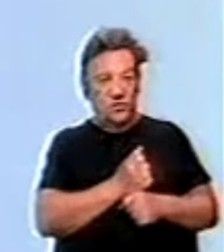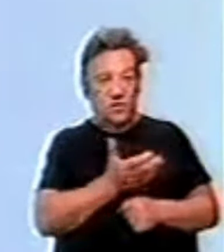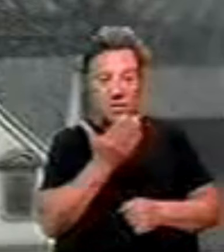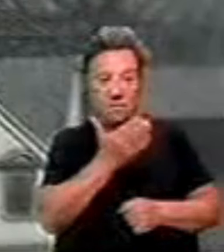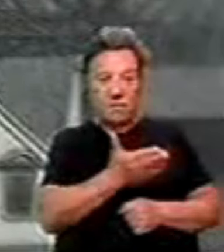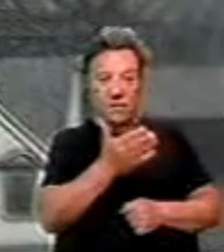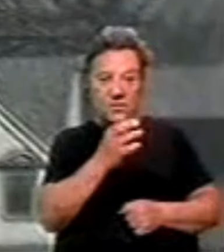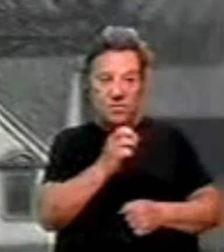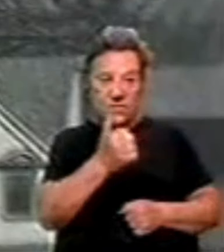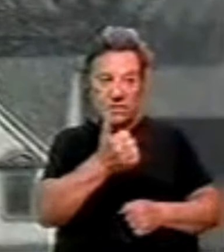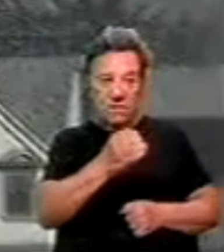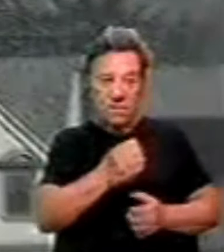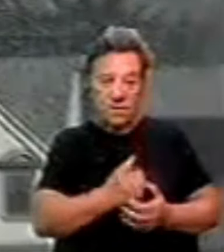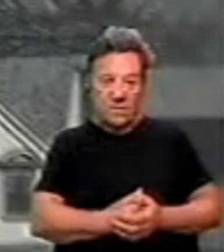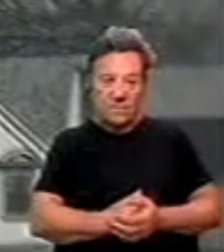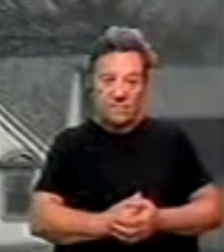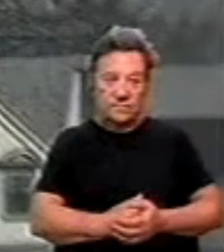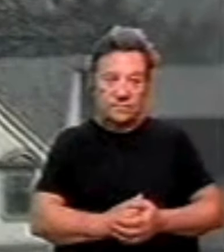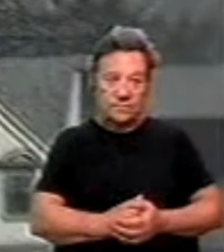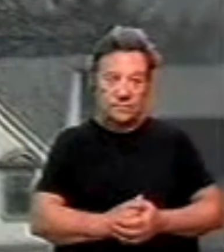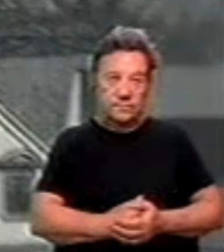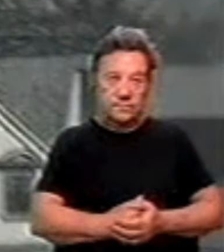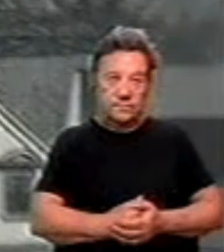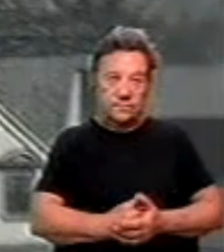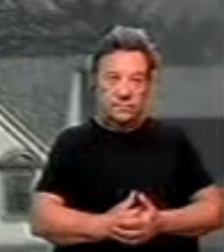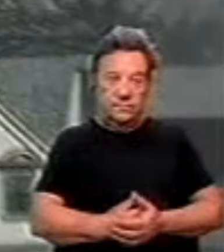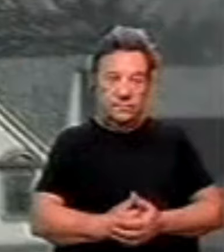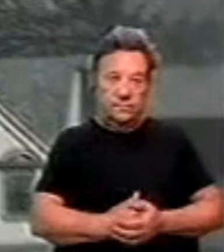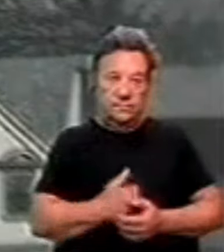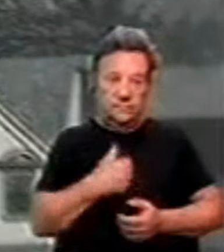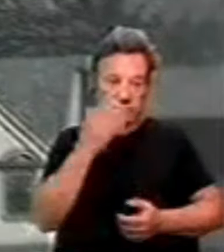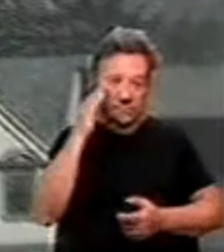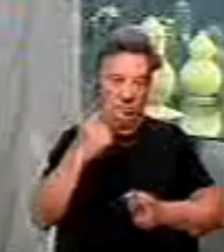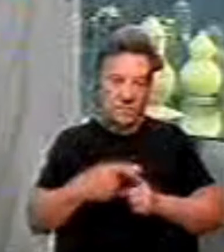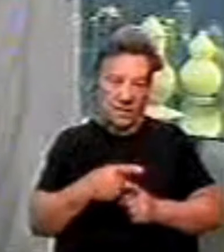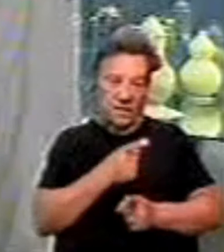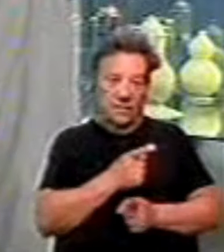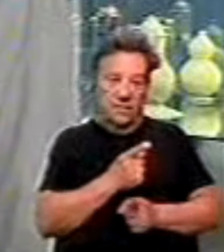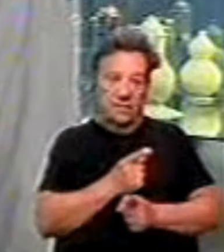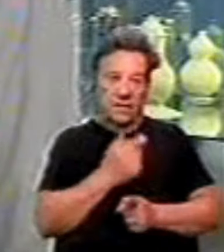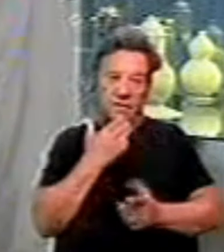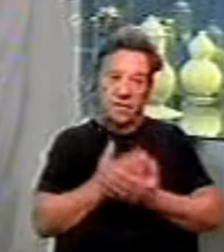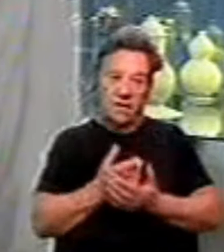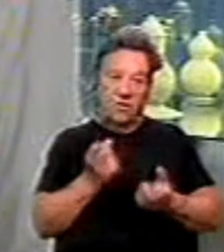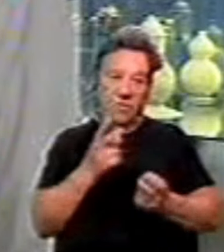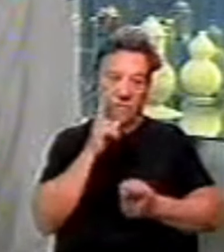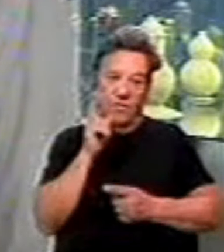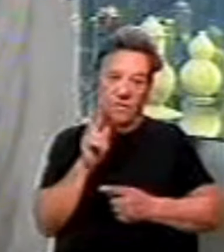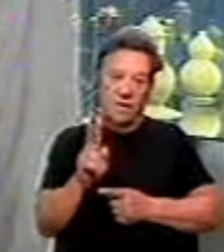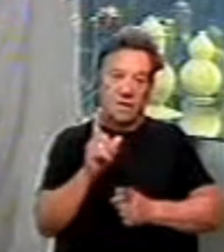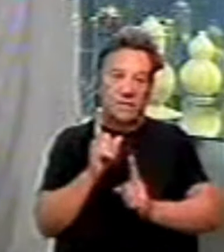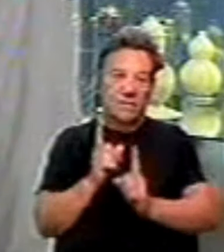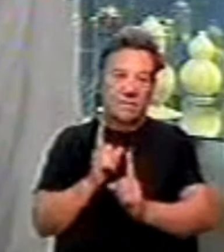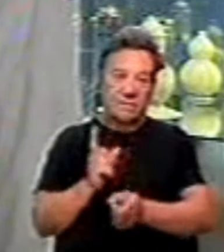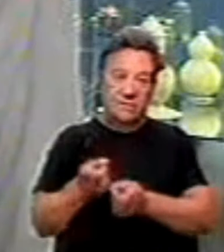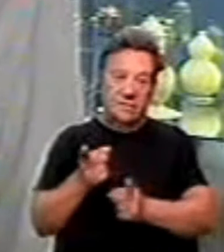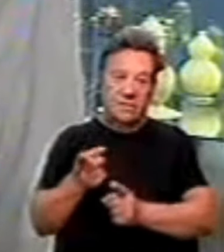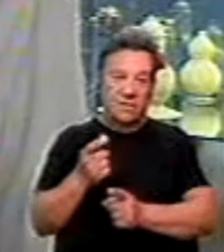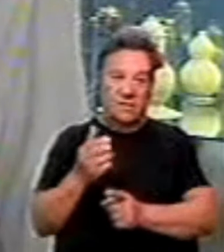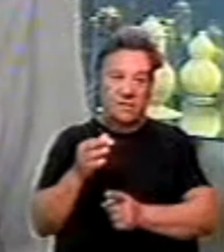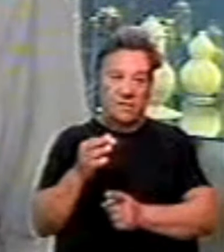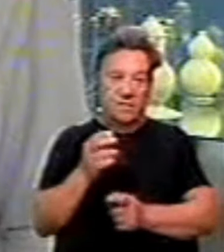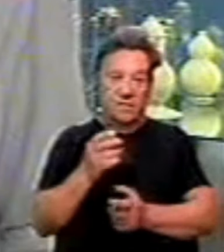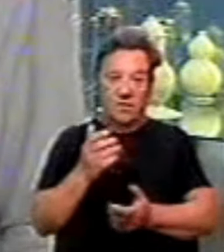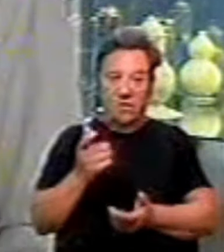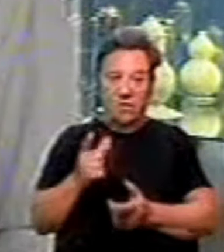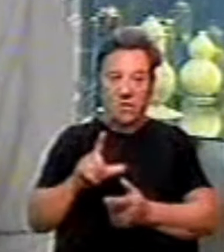em 1850. Nós achámos que era interessante darmos um novo olhar sobre estas